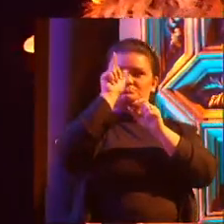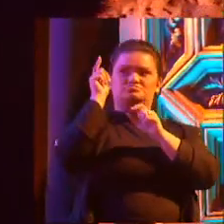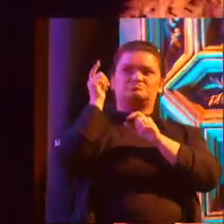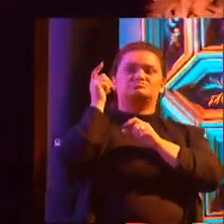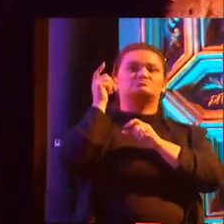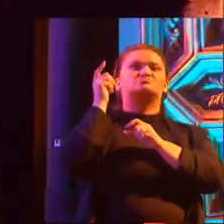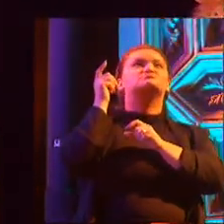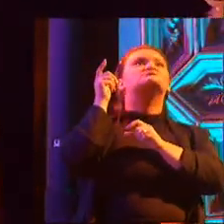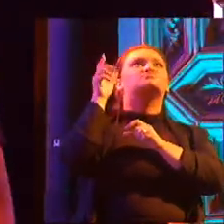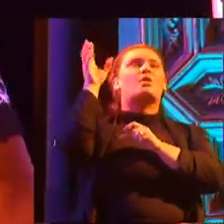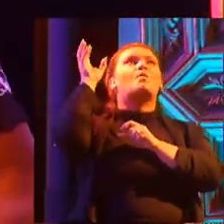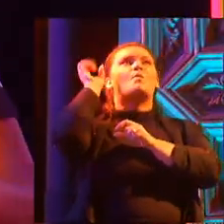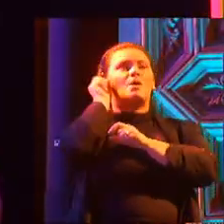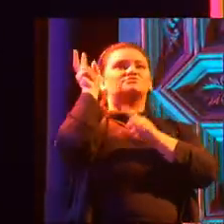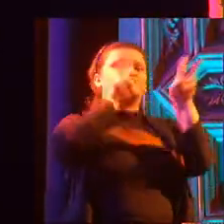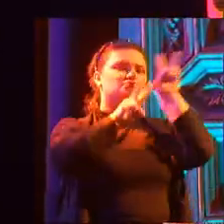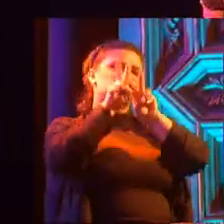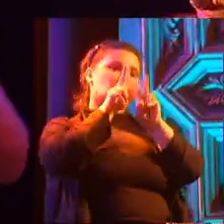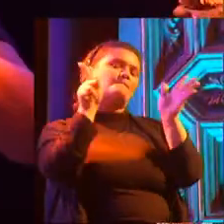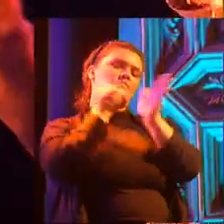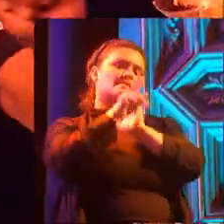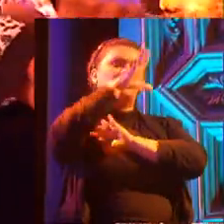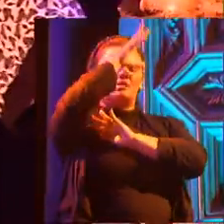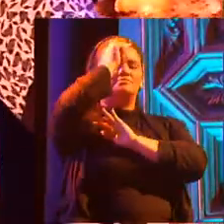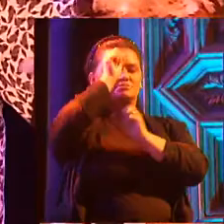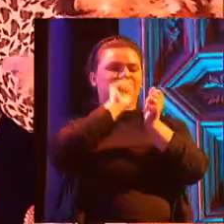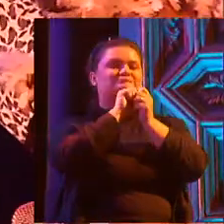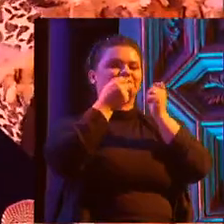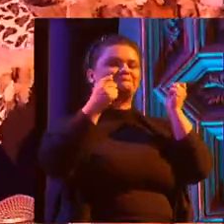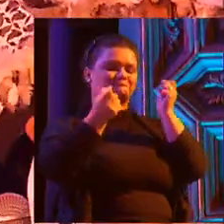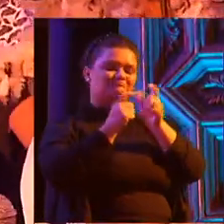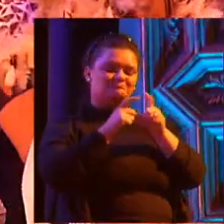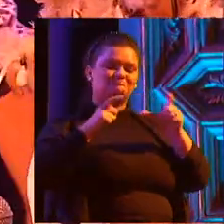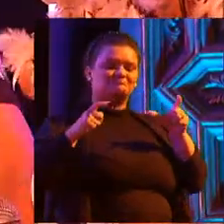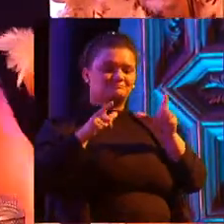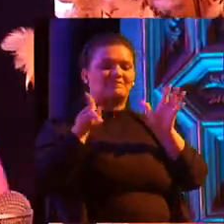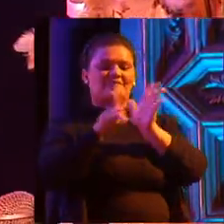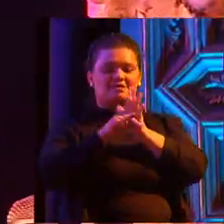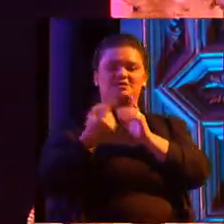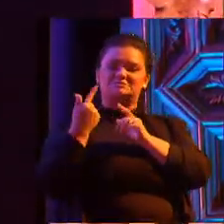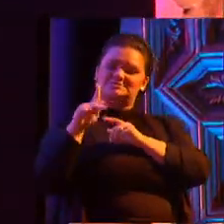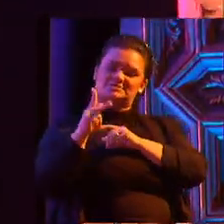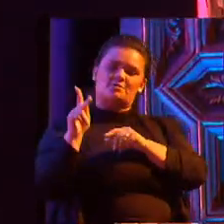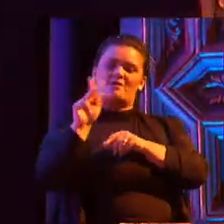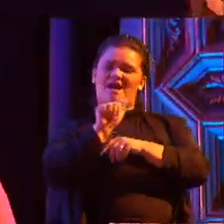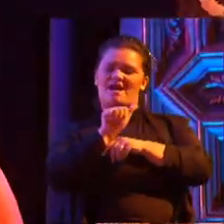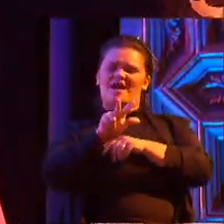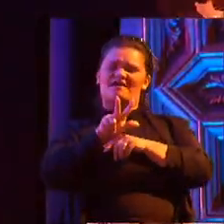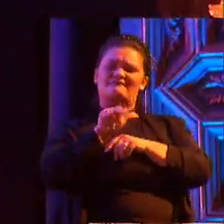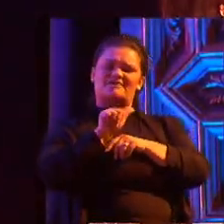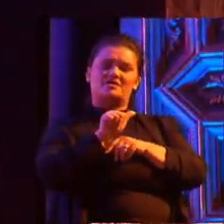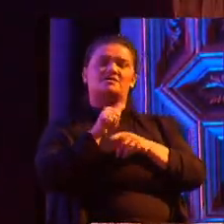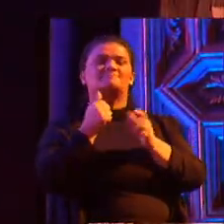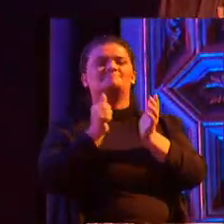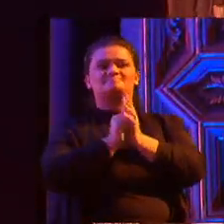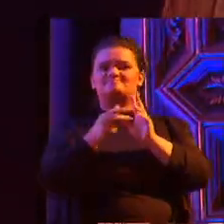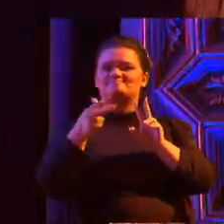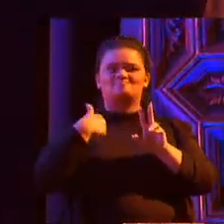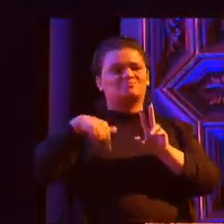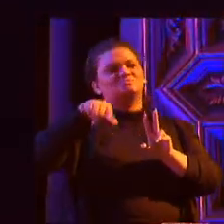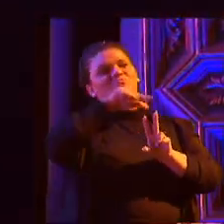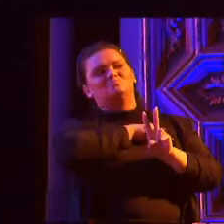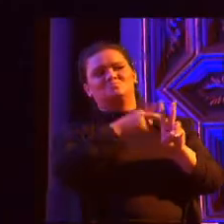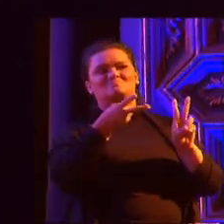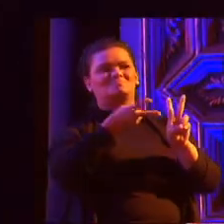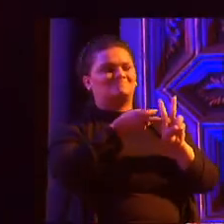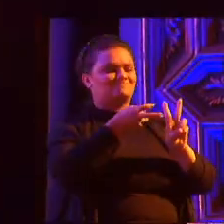que o audiovisual da Amazônia tem crescido muito. Inclusive no teu festival do AVA estava lindo os nossos indígenas